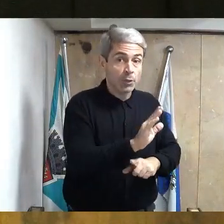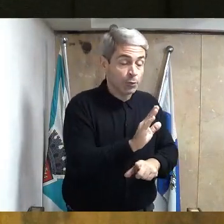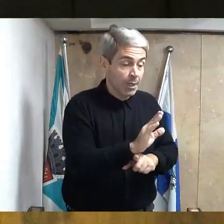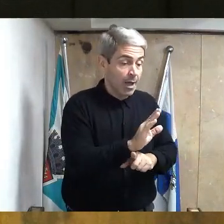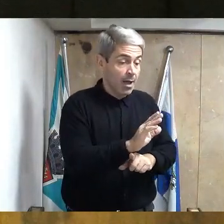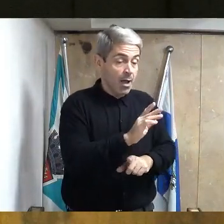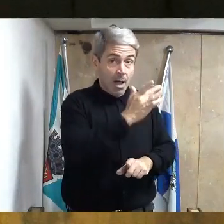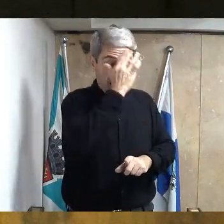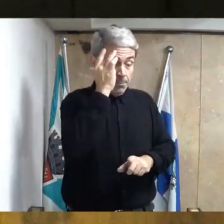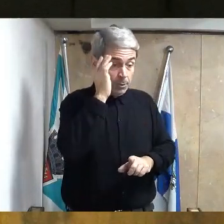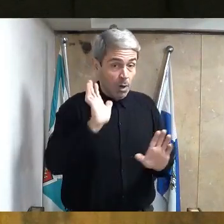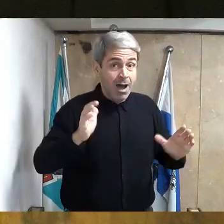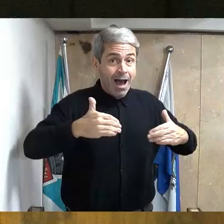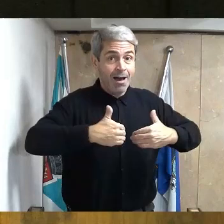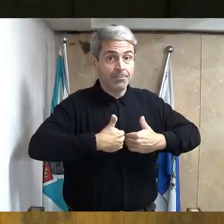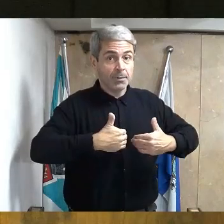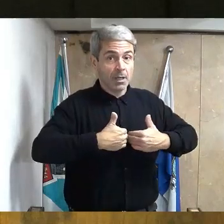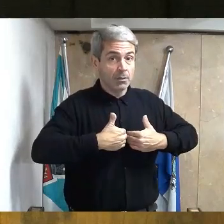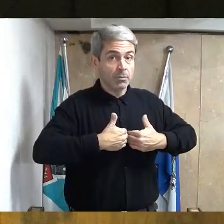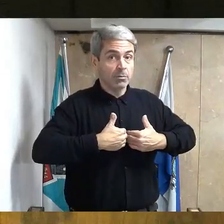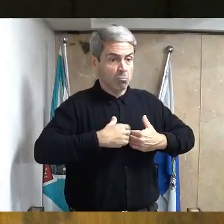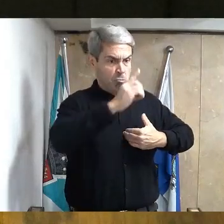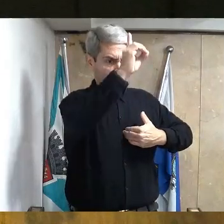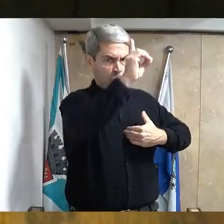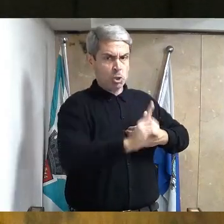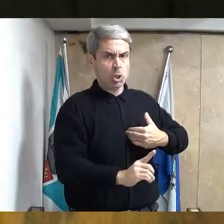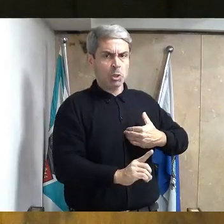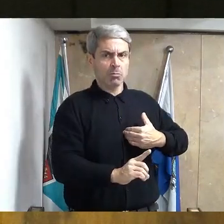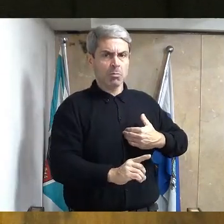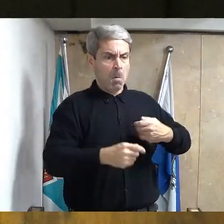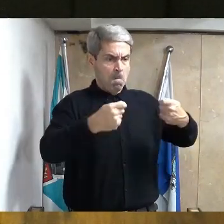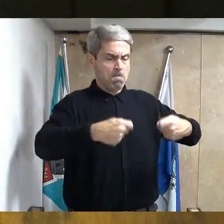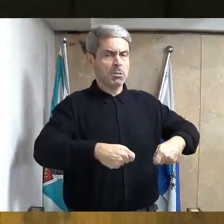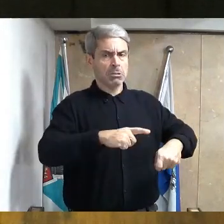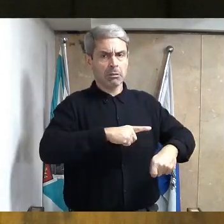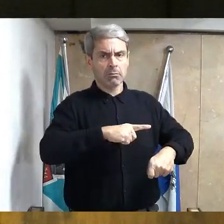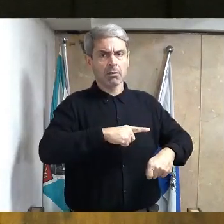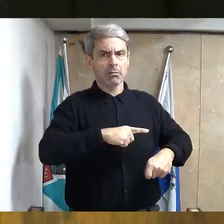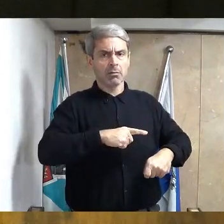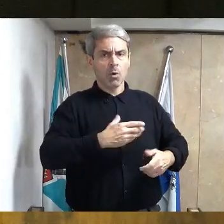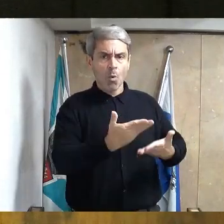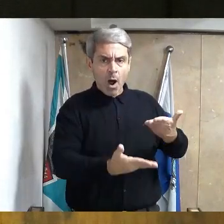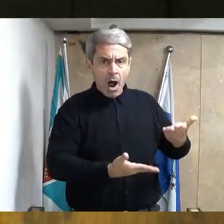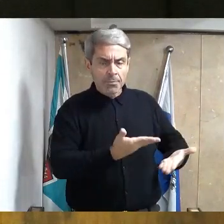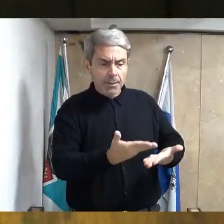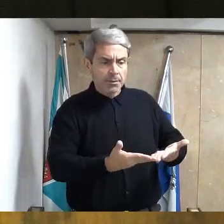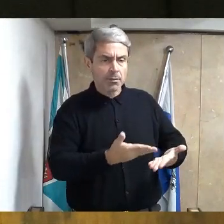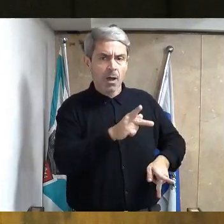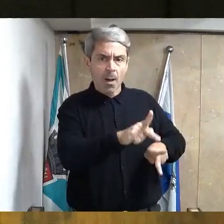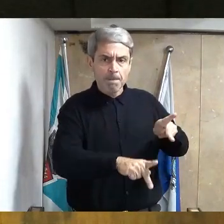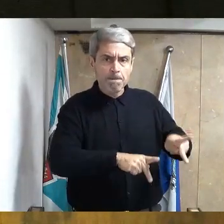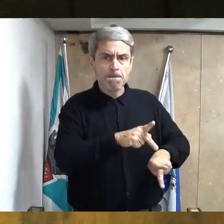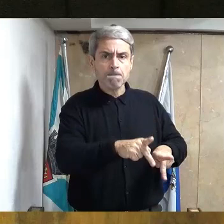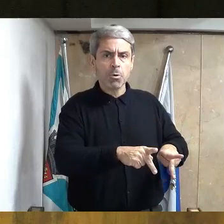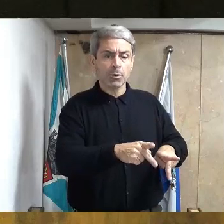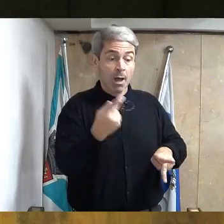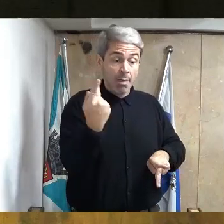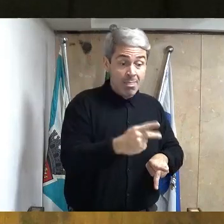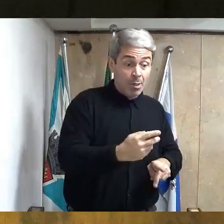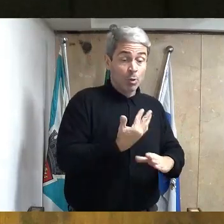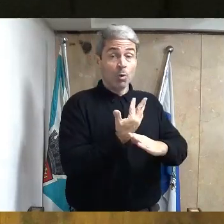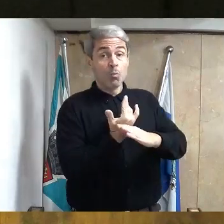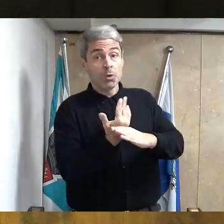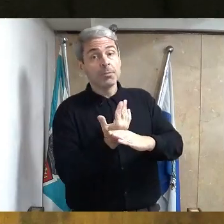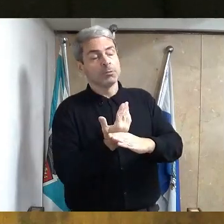autista com todas as garantias legais e um bom atendimento ao público e eficaz em nosso município de Duque